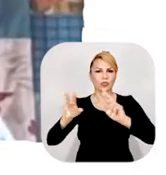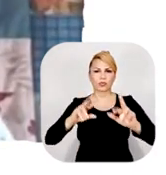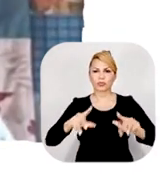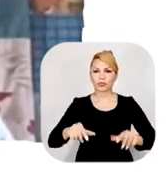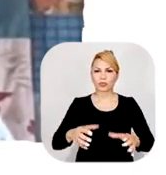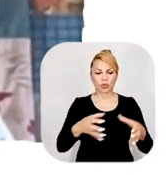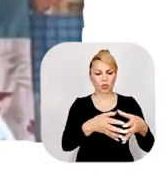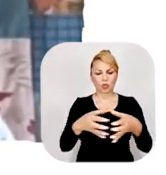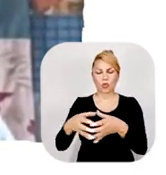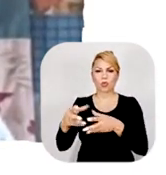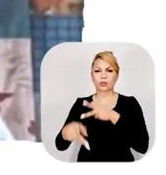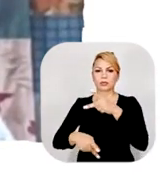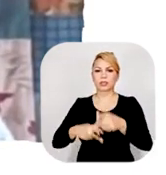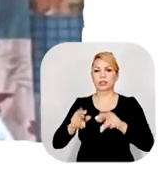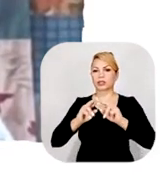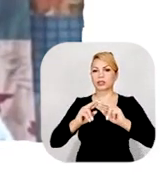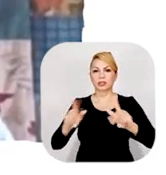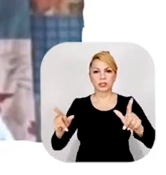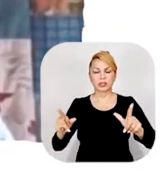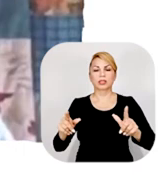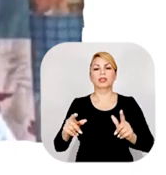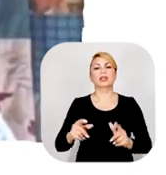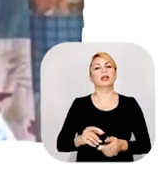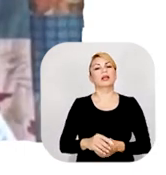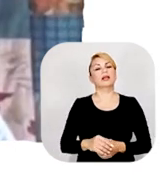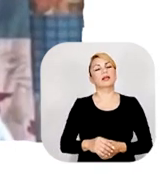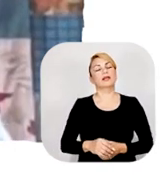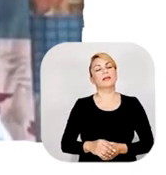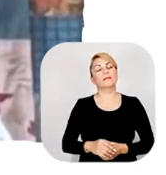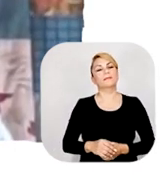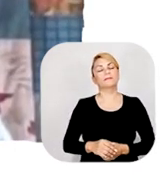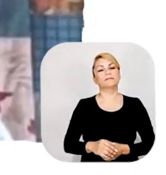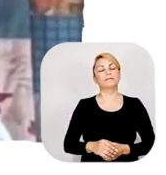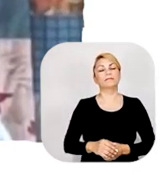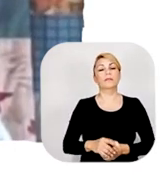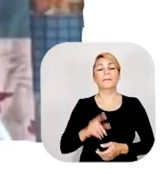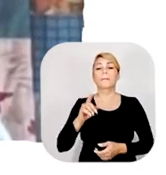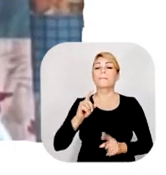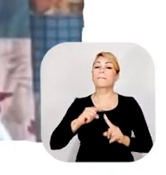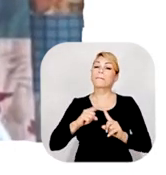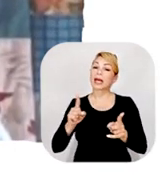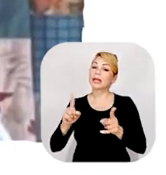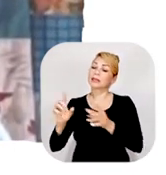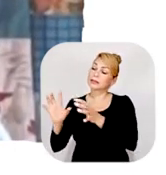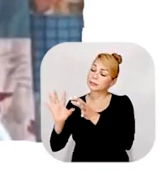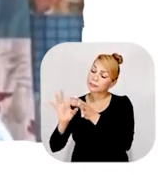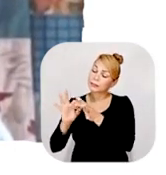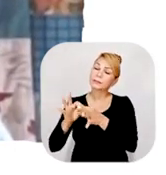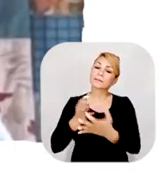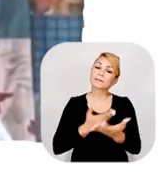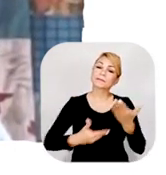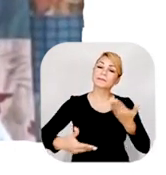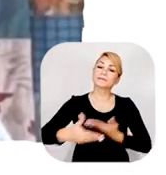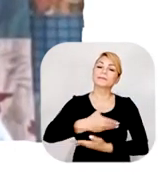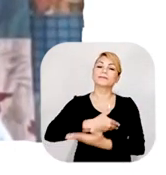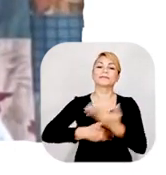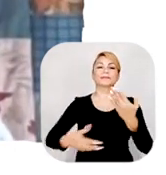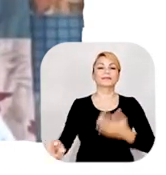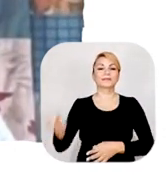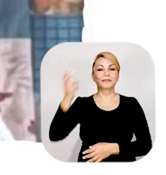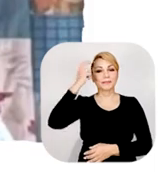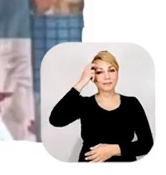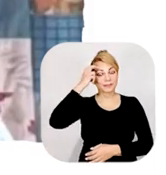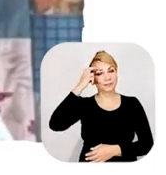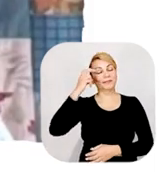eram diferentes, etnias diferentes, mas compartilharam muitos aspectos da cultura. Compartilharam até